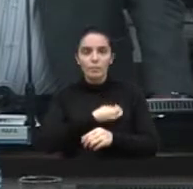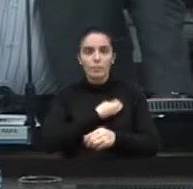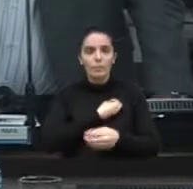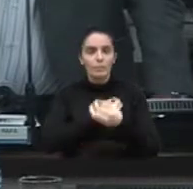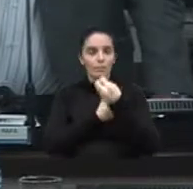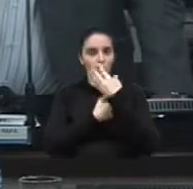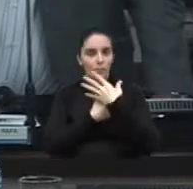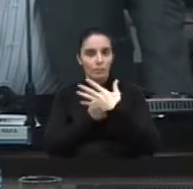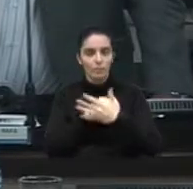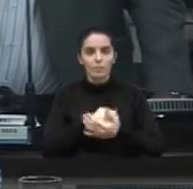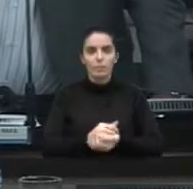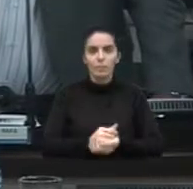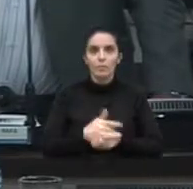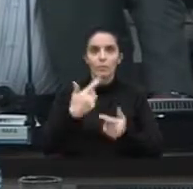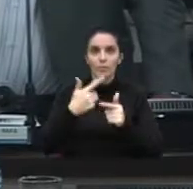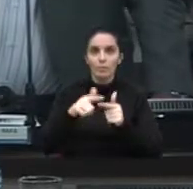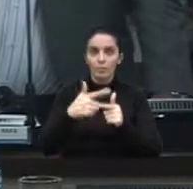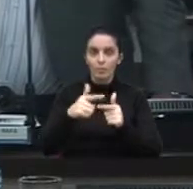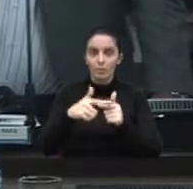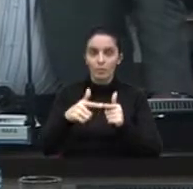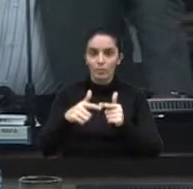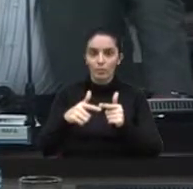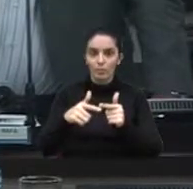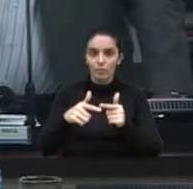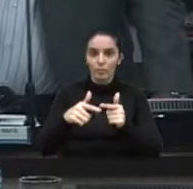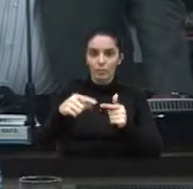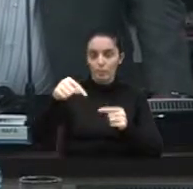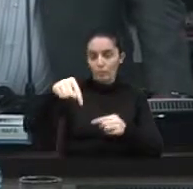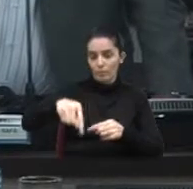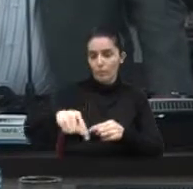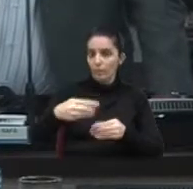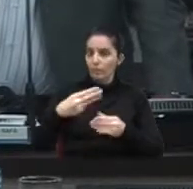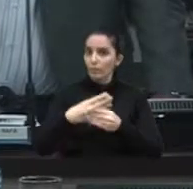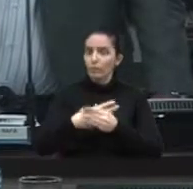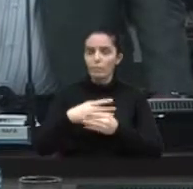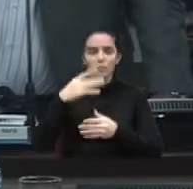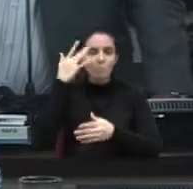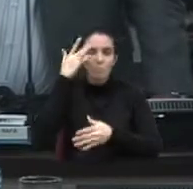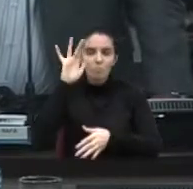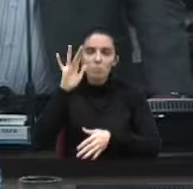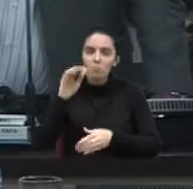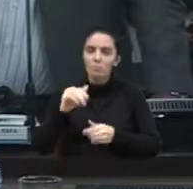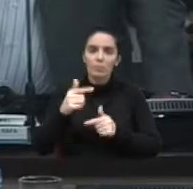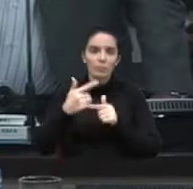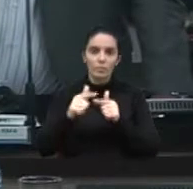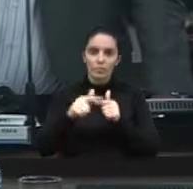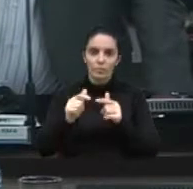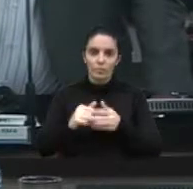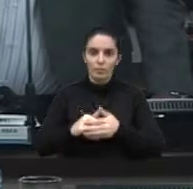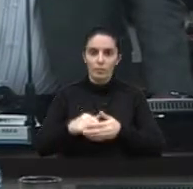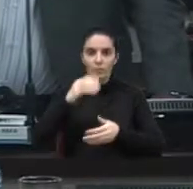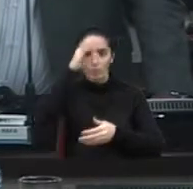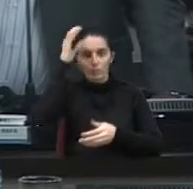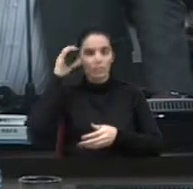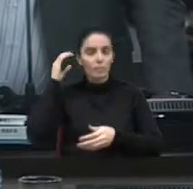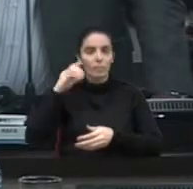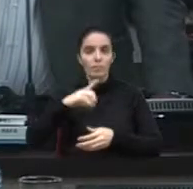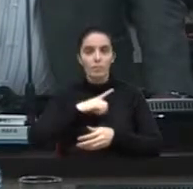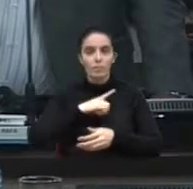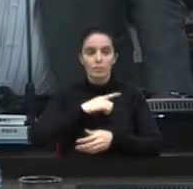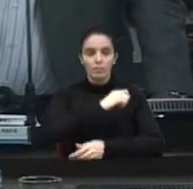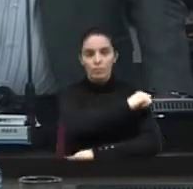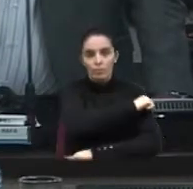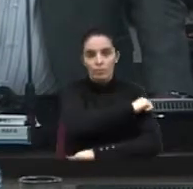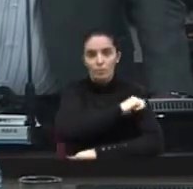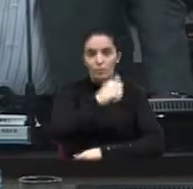discutimos problemas aqui, nós não sabemos o que são problemas de verdade. Eu tinha um aluno com 16 anos, que era um dos melhores alunos